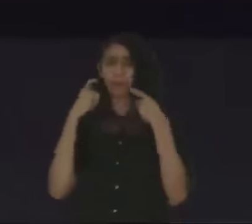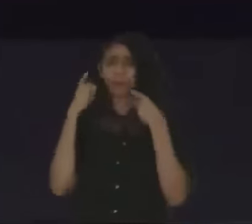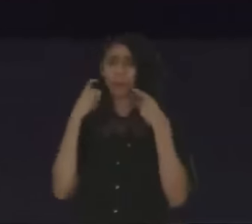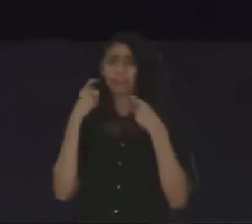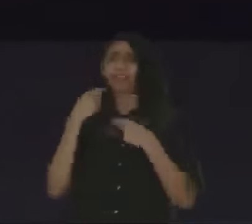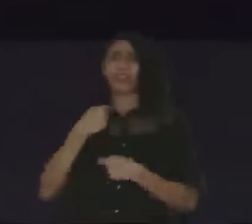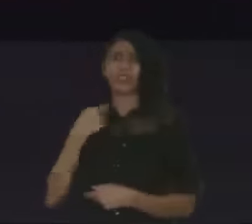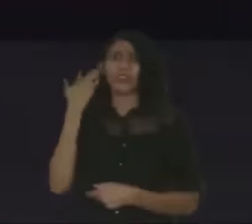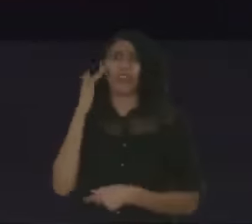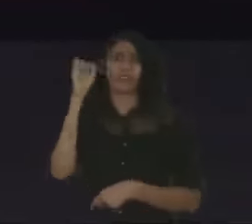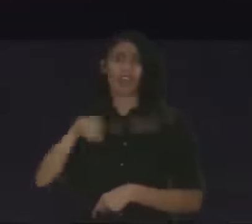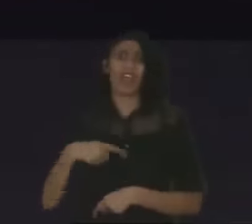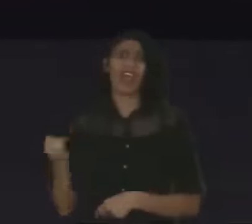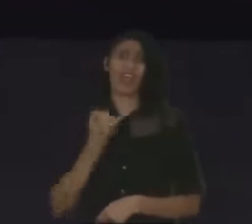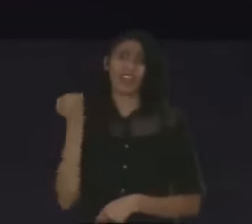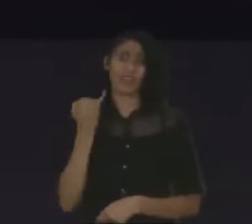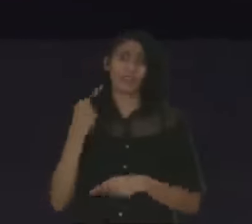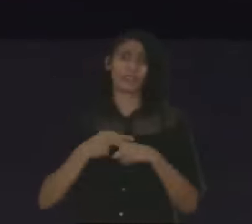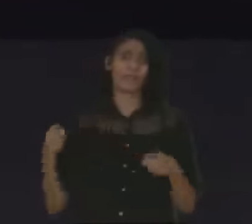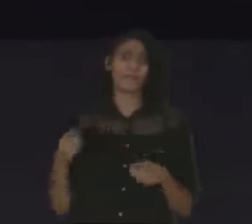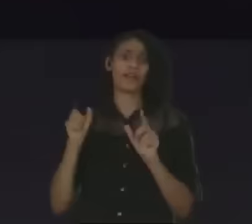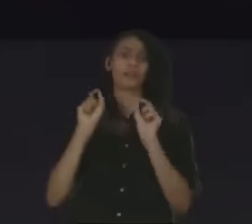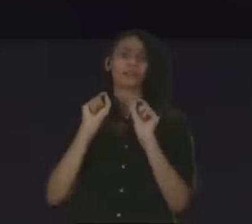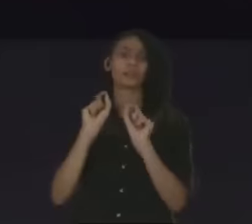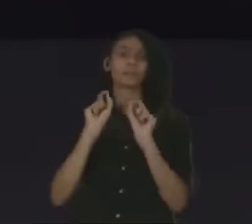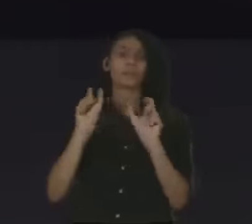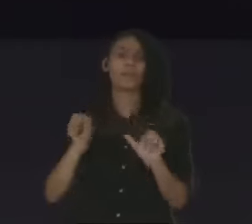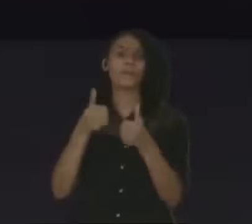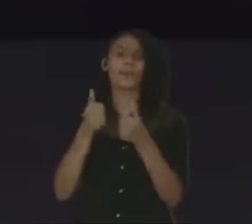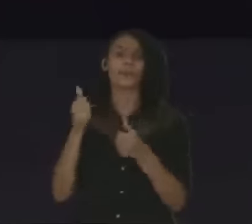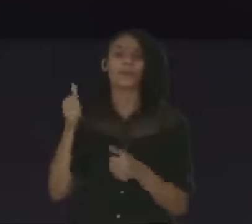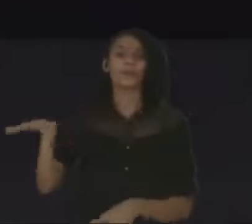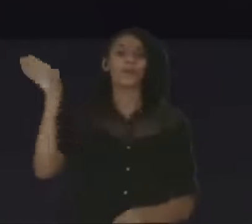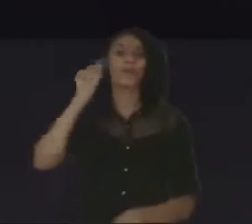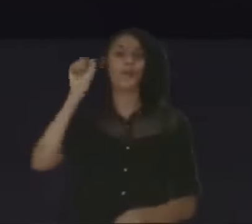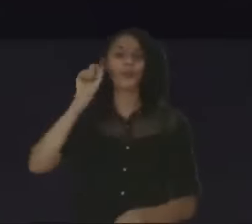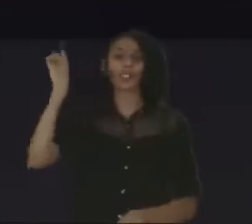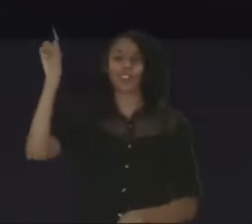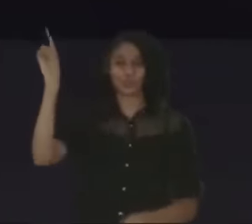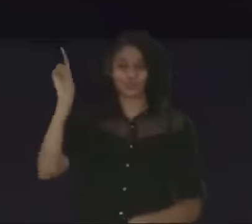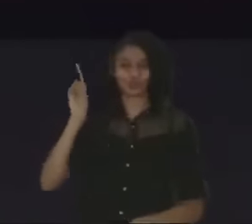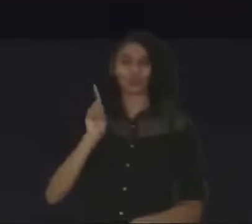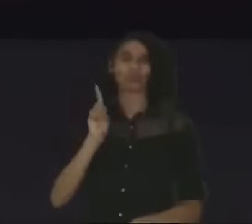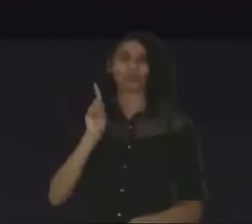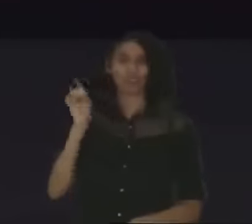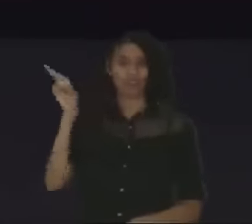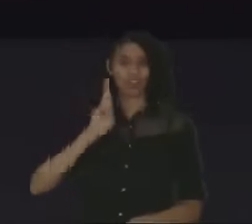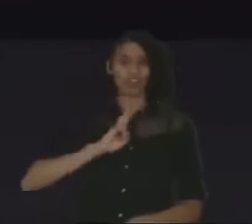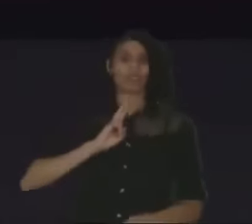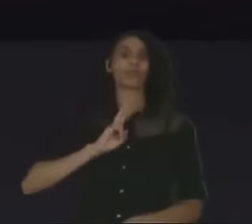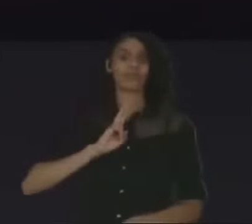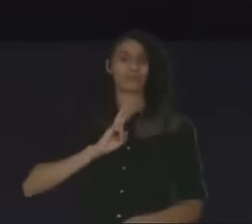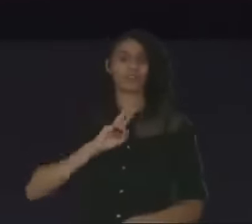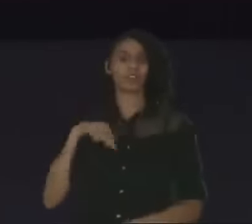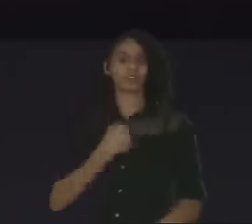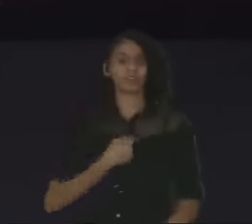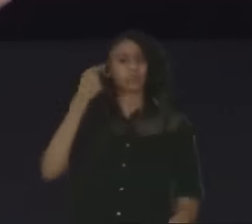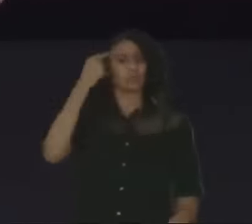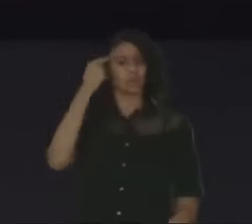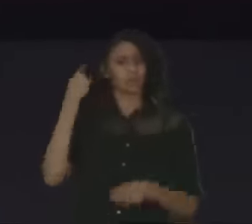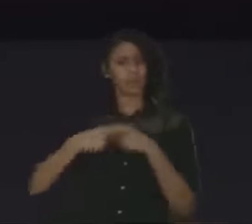a gente considera importante que a gente deixa de escolher ouvir o que é melhor e ouvir a resposta de Deus Às vezes a gente acha que lugar